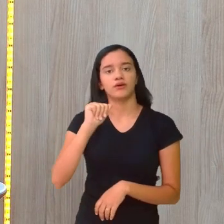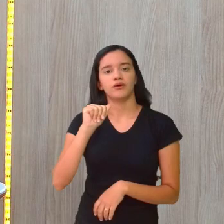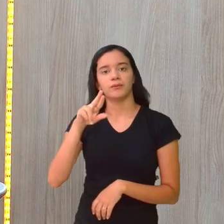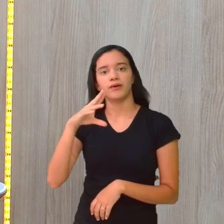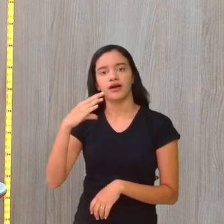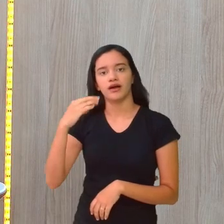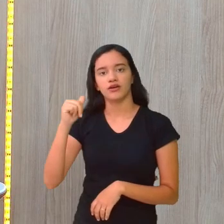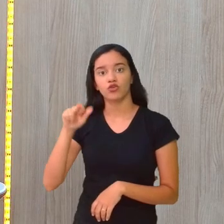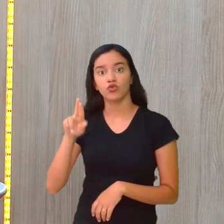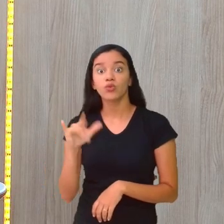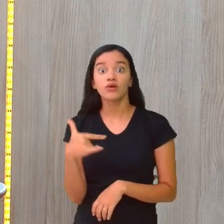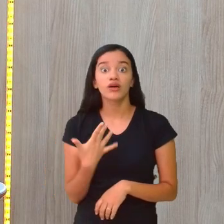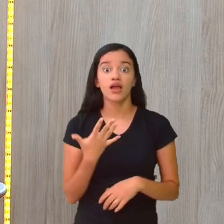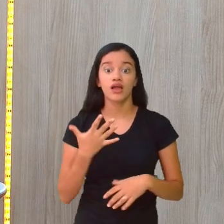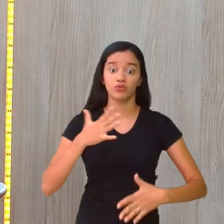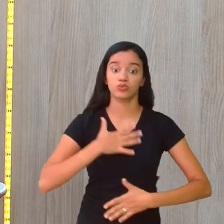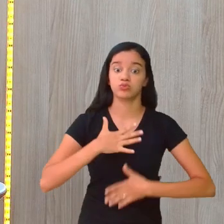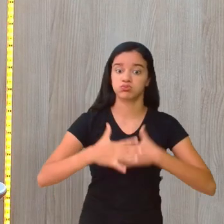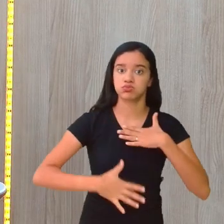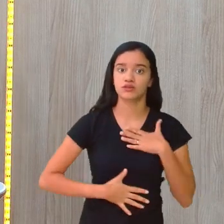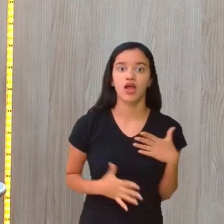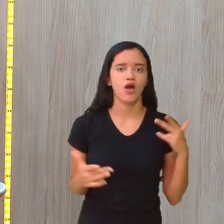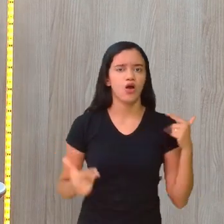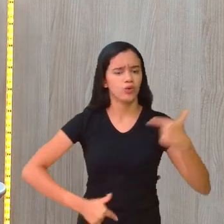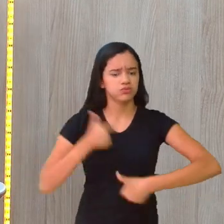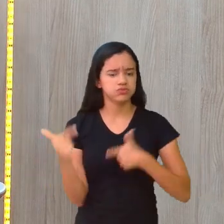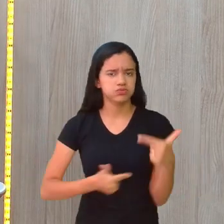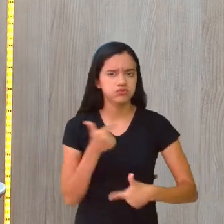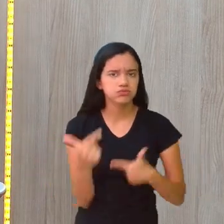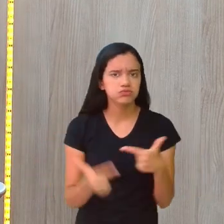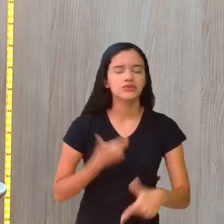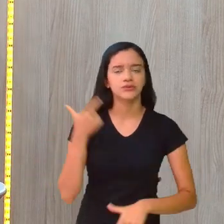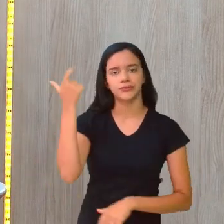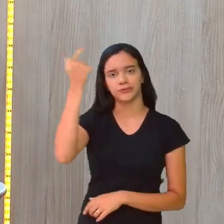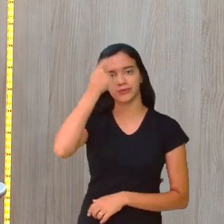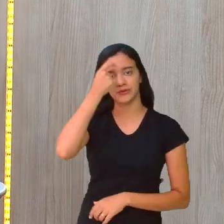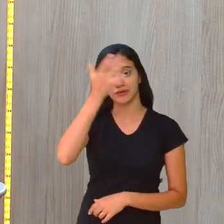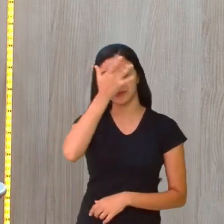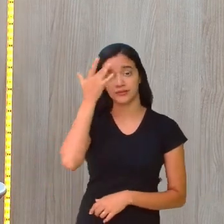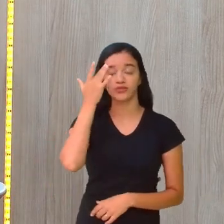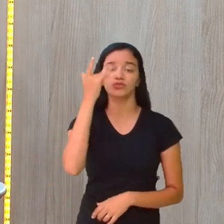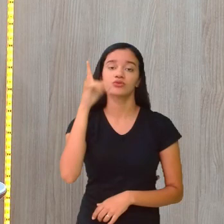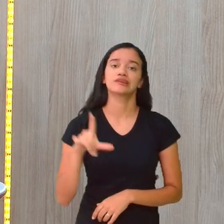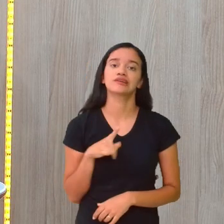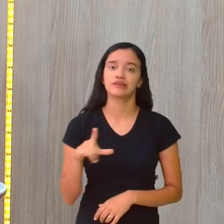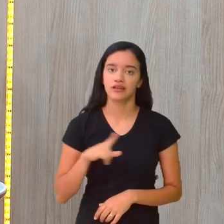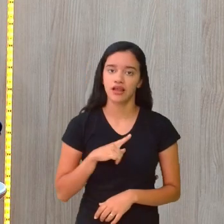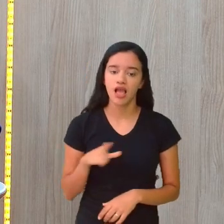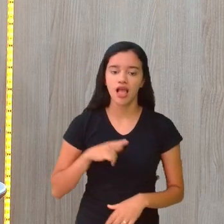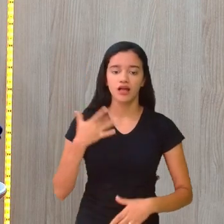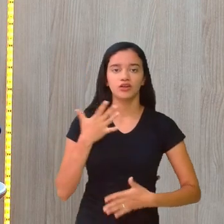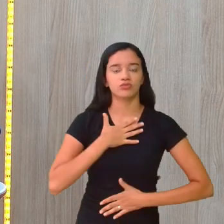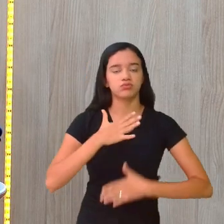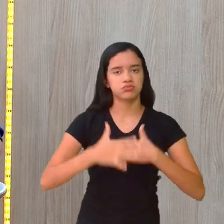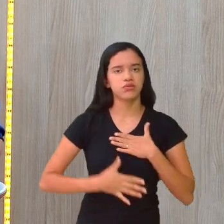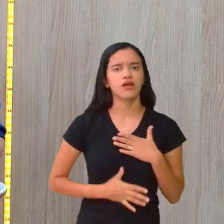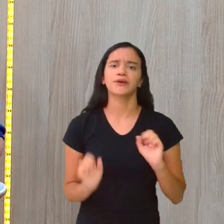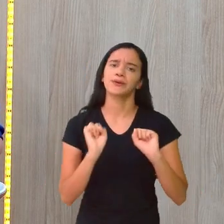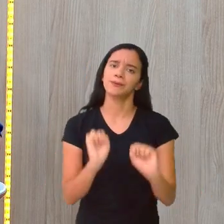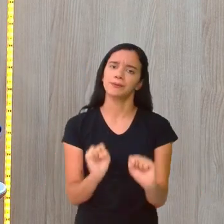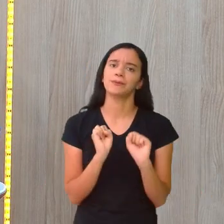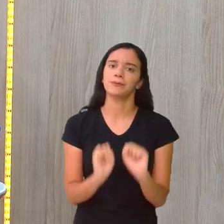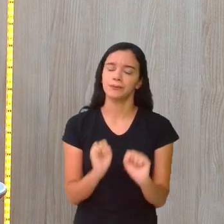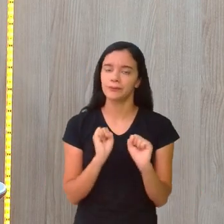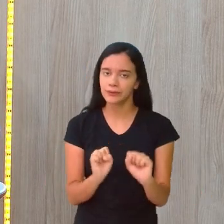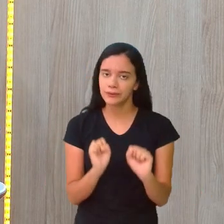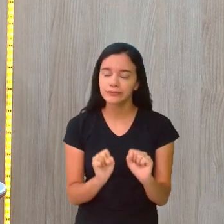é um trabalho corporal, é uma consciência que esse pessoal tem do próprio corpo, o que ele pode fazer com o